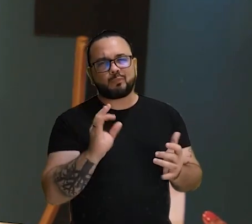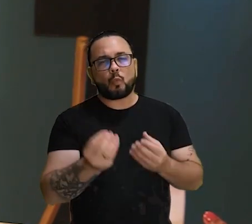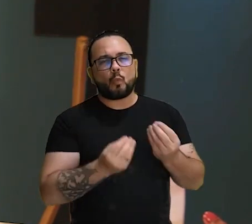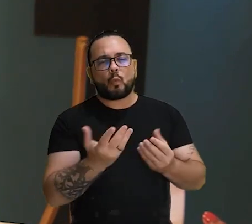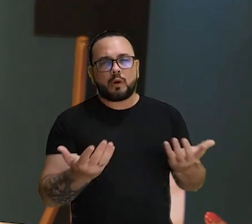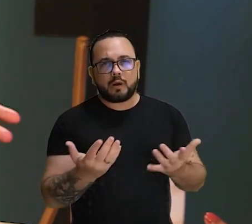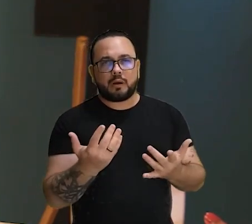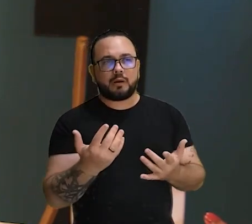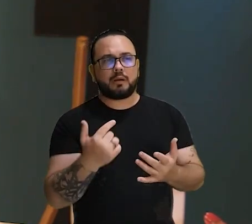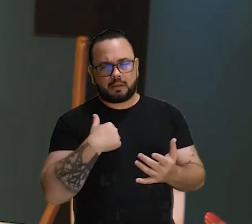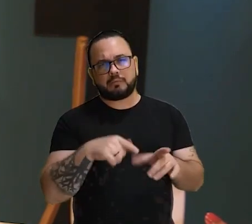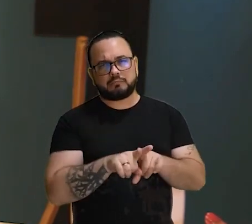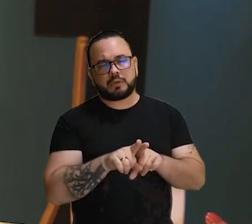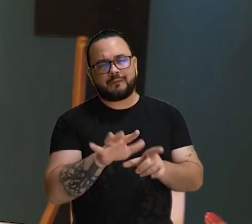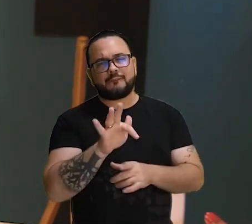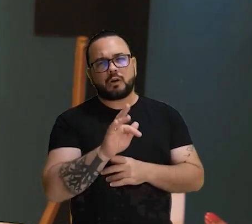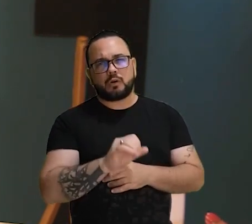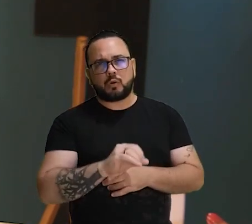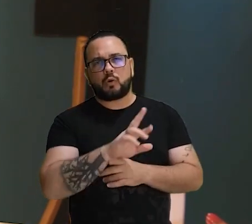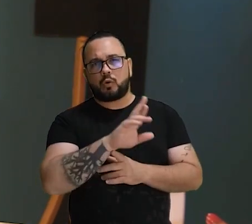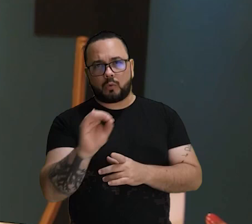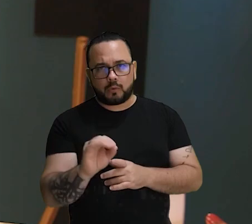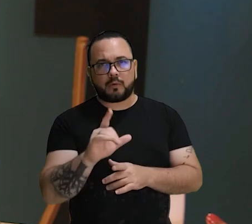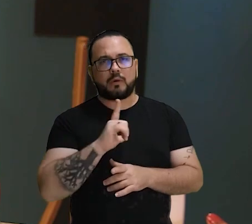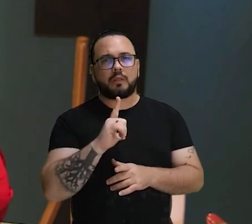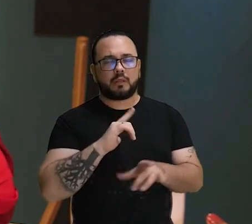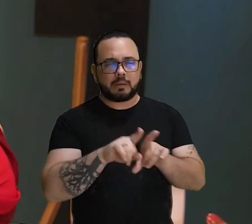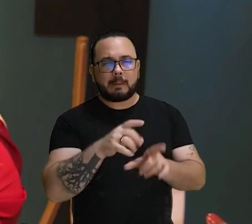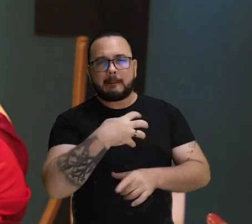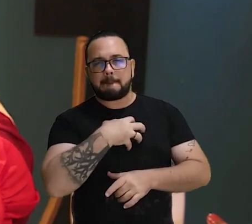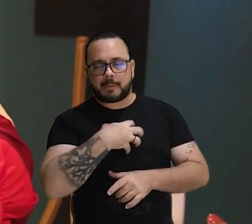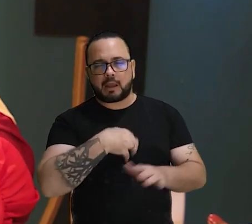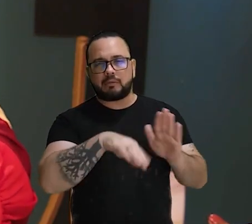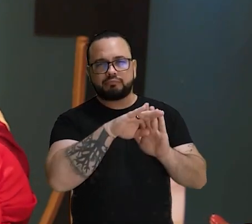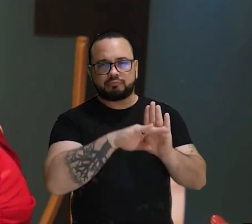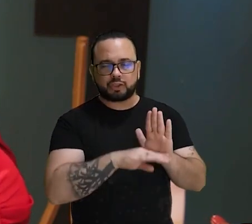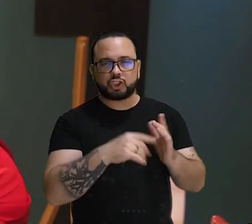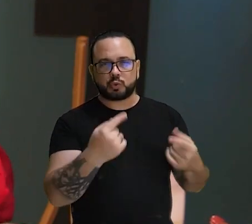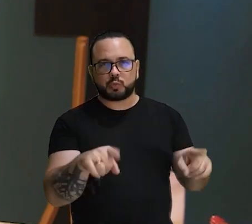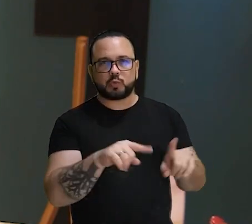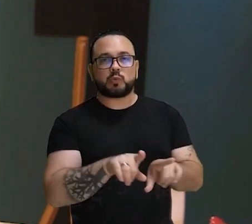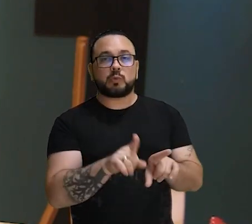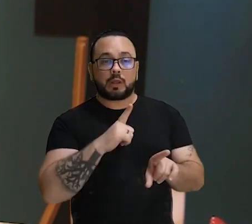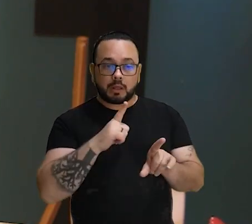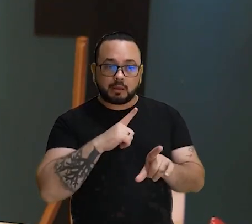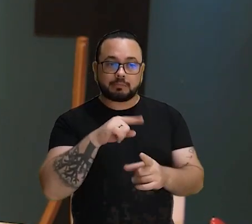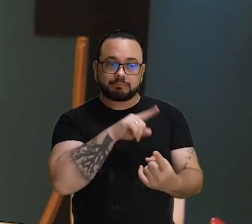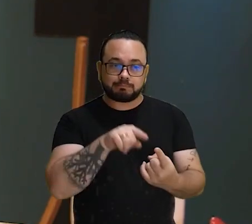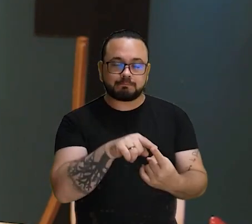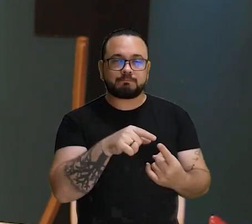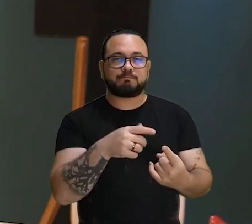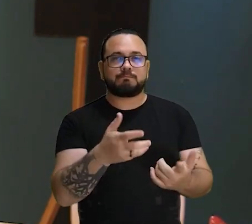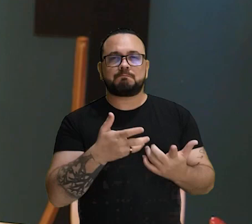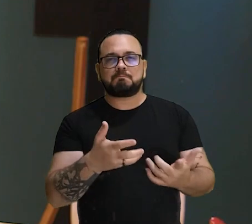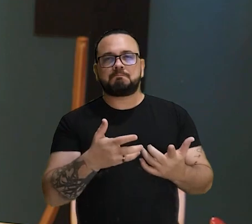né? Exatamente. Mas também sem negar, eu faço forró também, faço coisas também, mas tem um território ali que tem a Bahia, tem o Nordeste. Sim. Mas que tem uma proposta